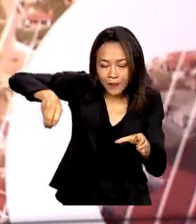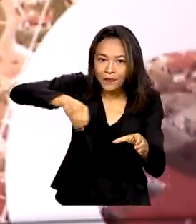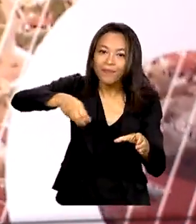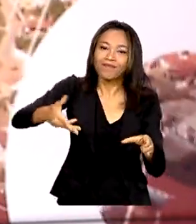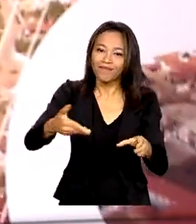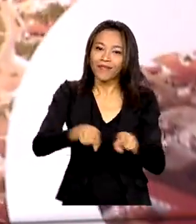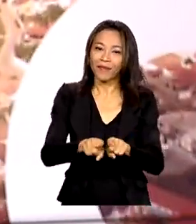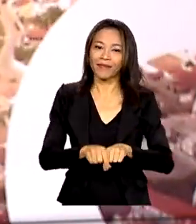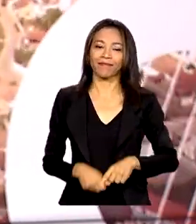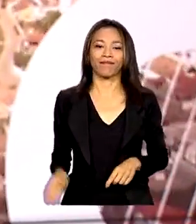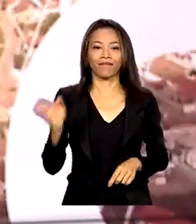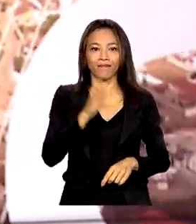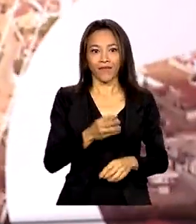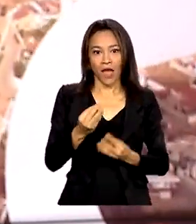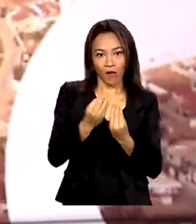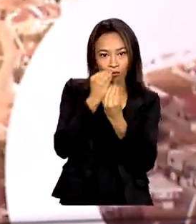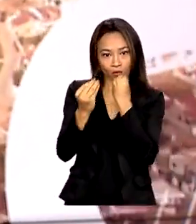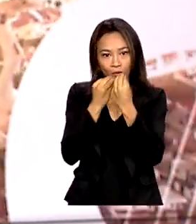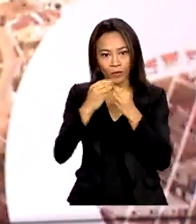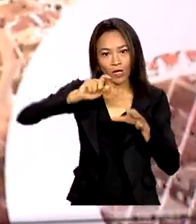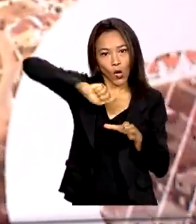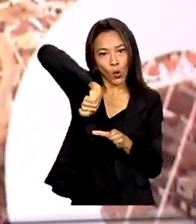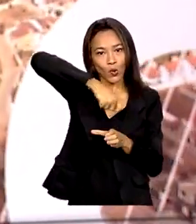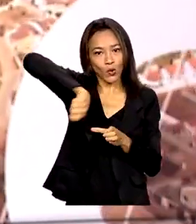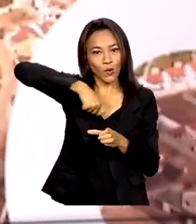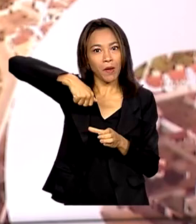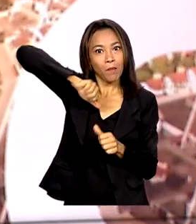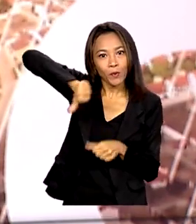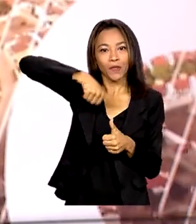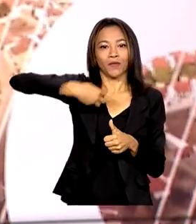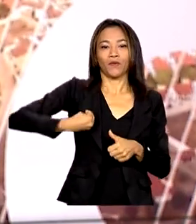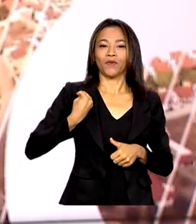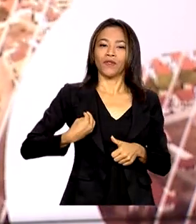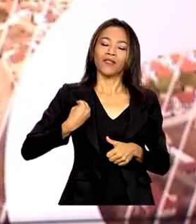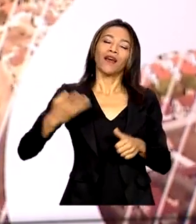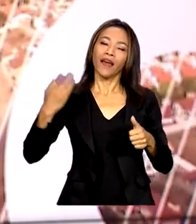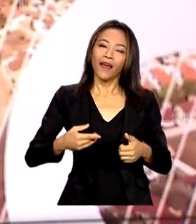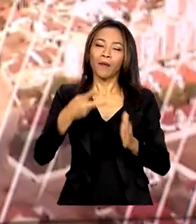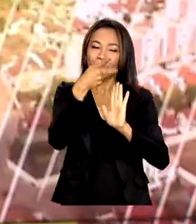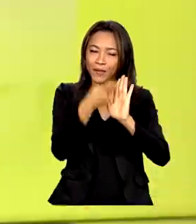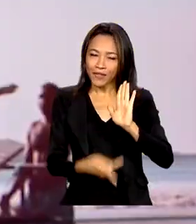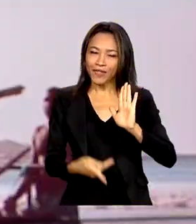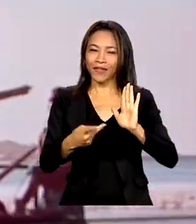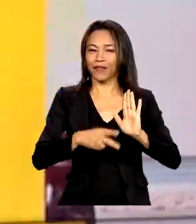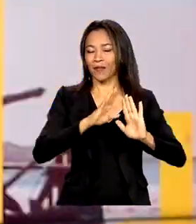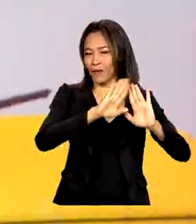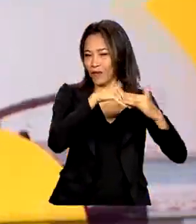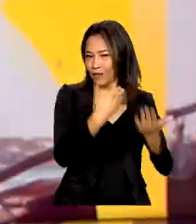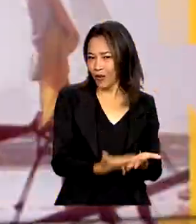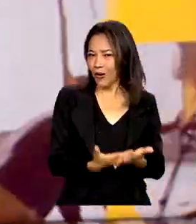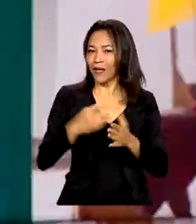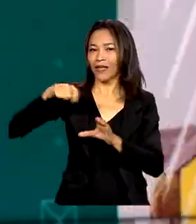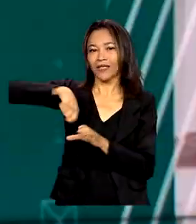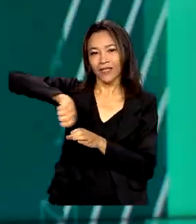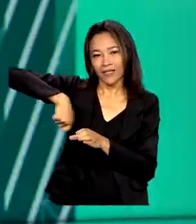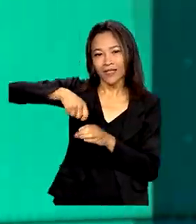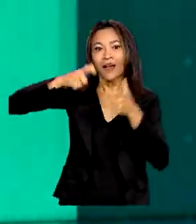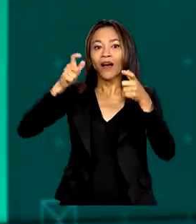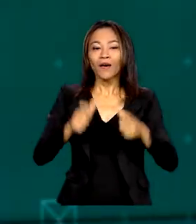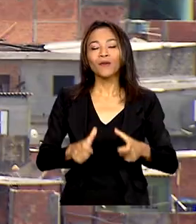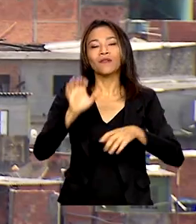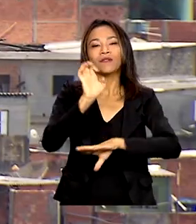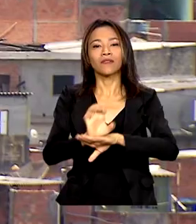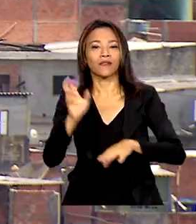A gastronomia mudando vidas. É o projeto Cozinha Escola que está ajudando na transformação social em Heliópolis, São